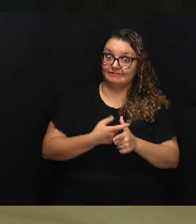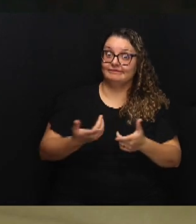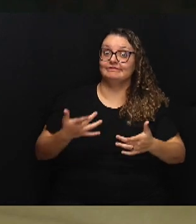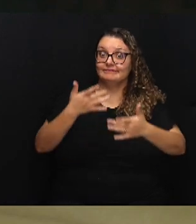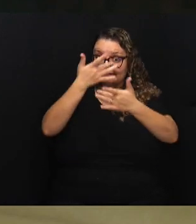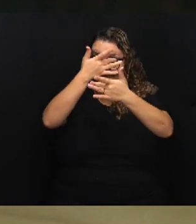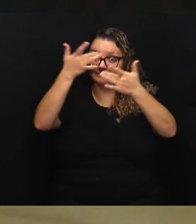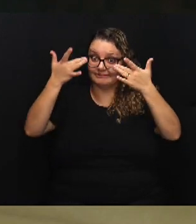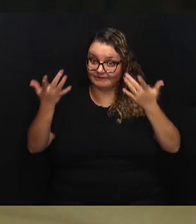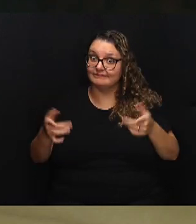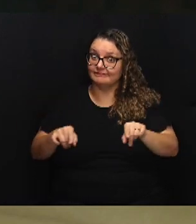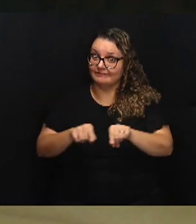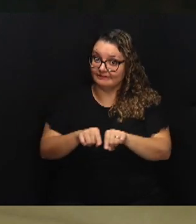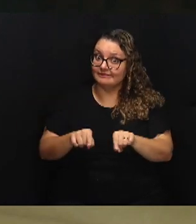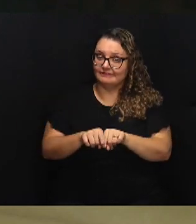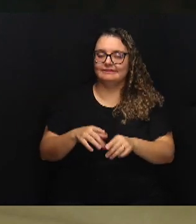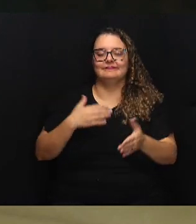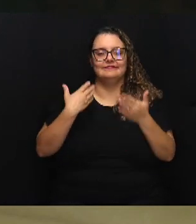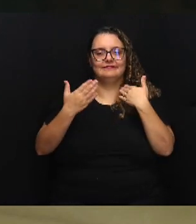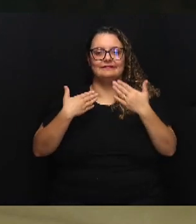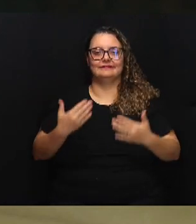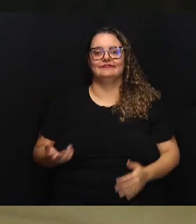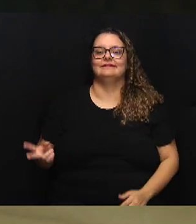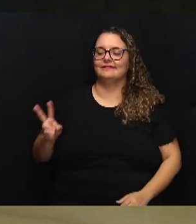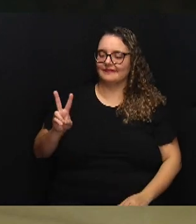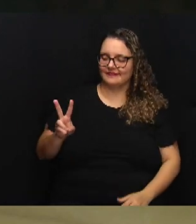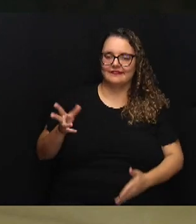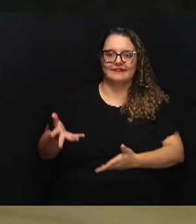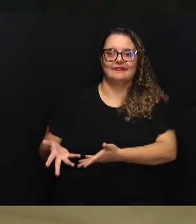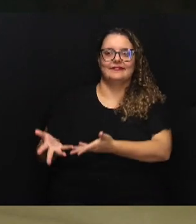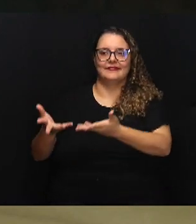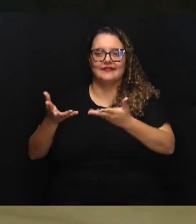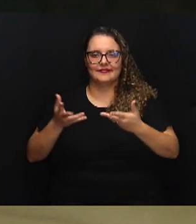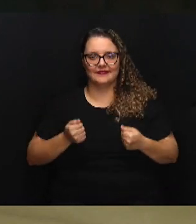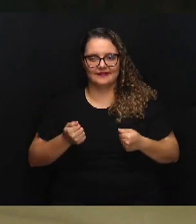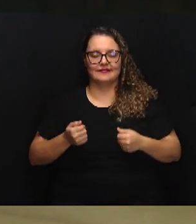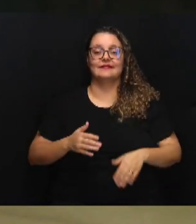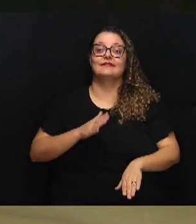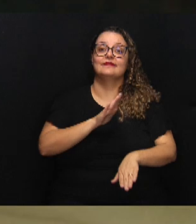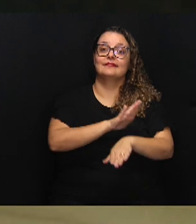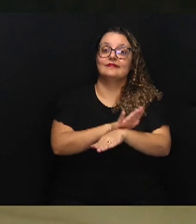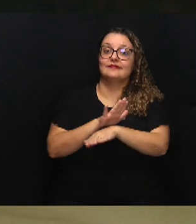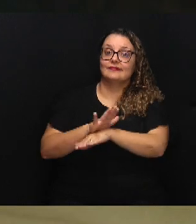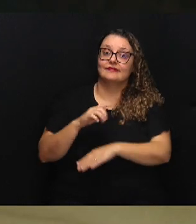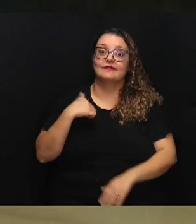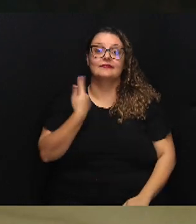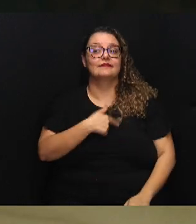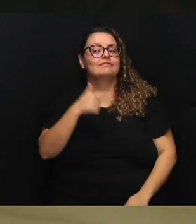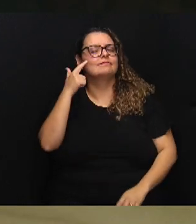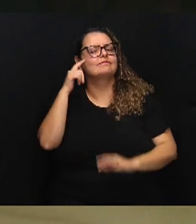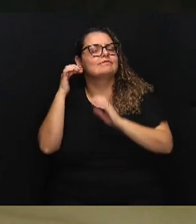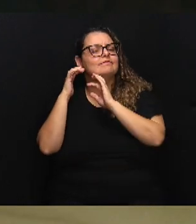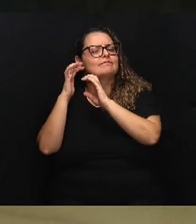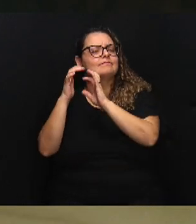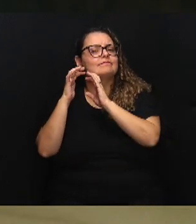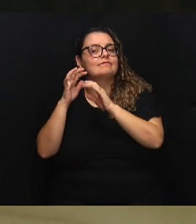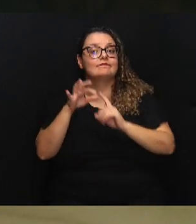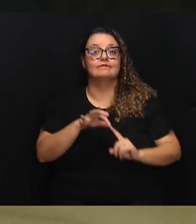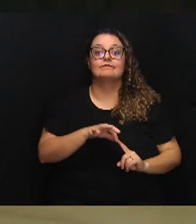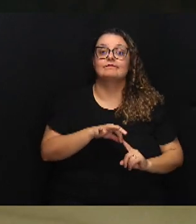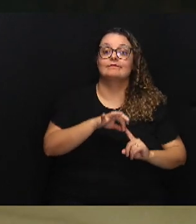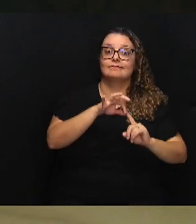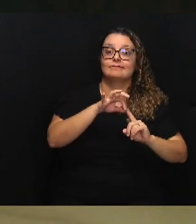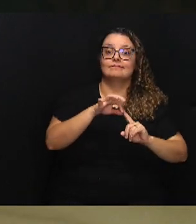mental. Hoje a gente conversa sobre isso com dois convidados que vão nos ajudar a refletir sobre